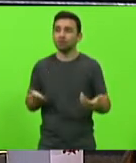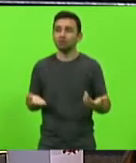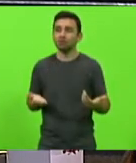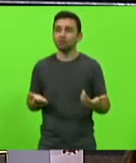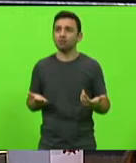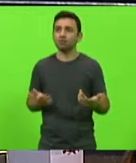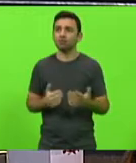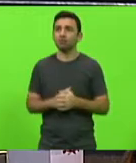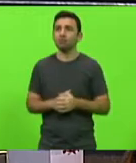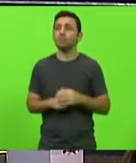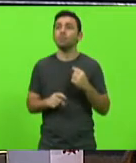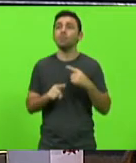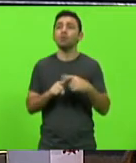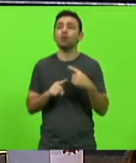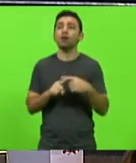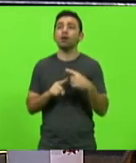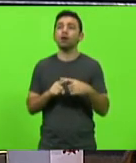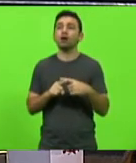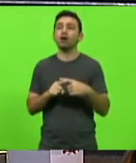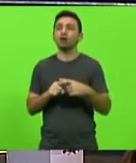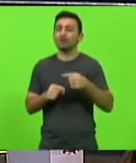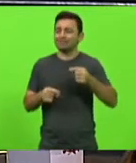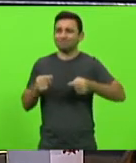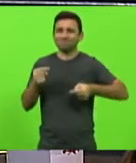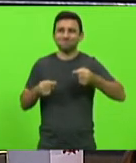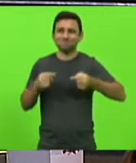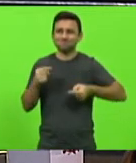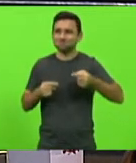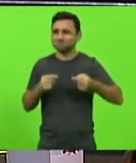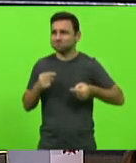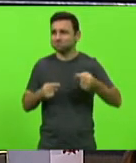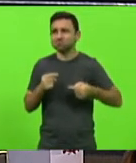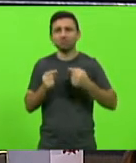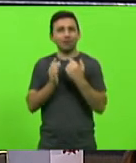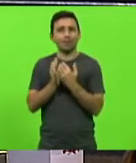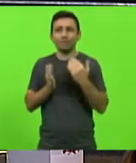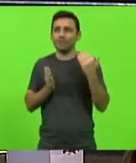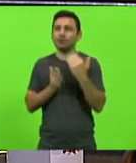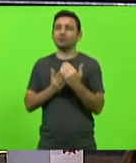exatamente por conta dessa briga, dessa